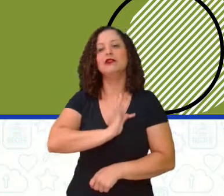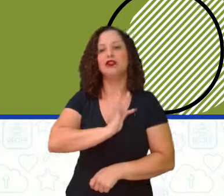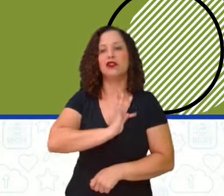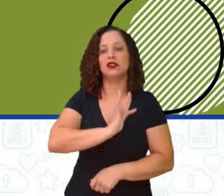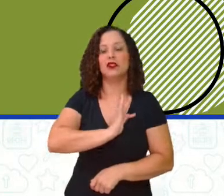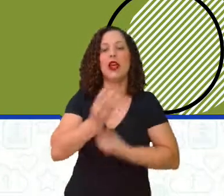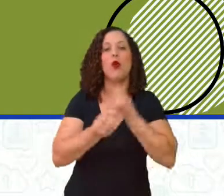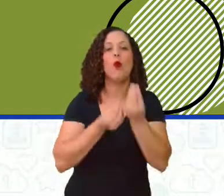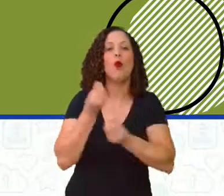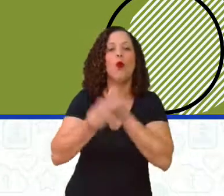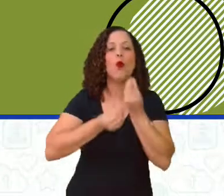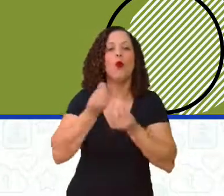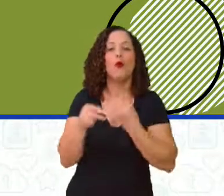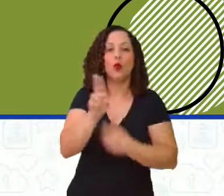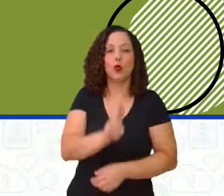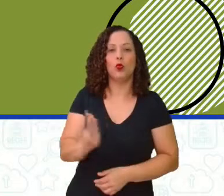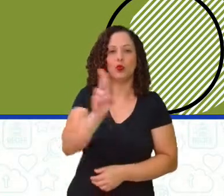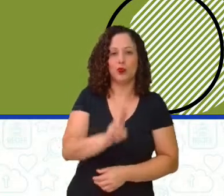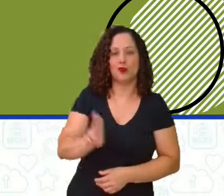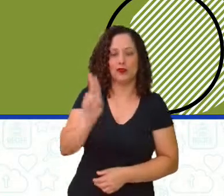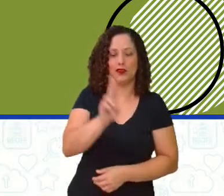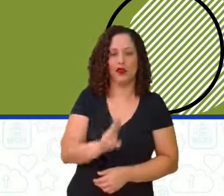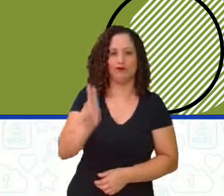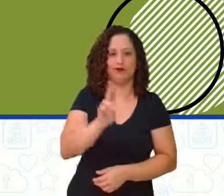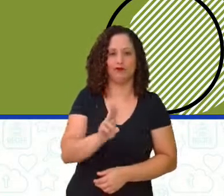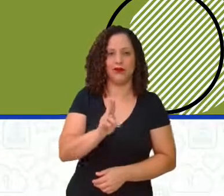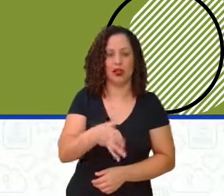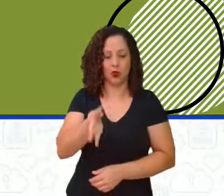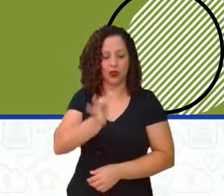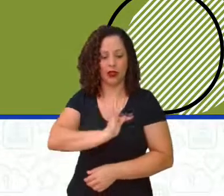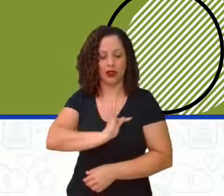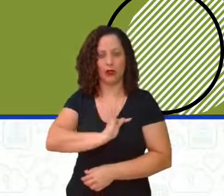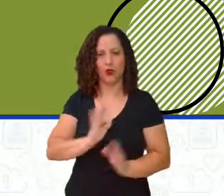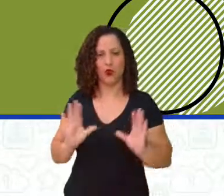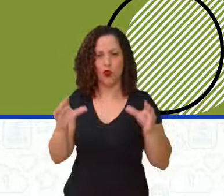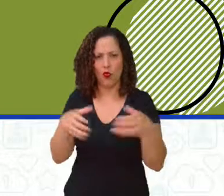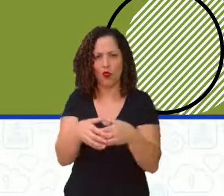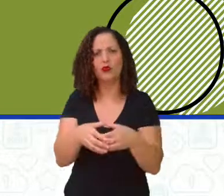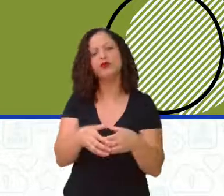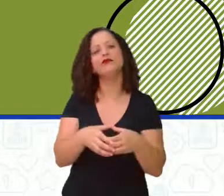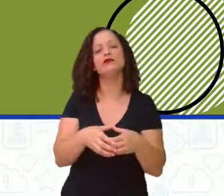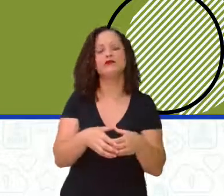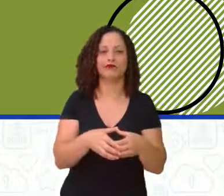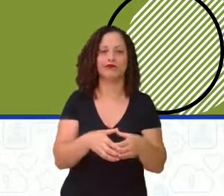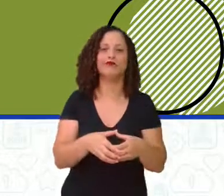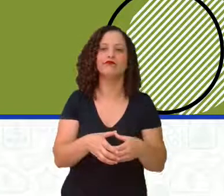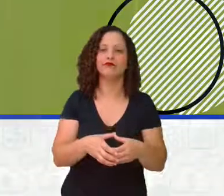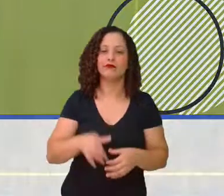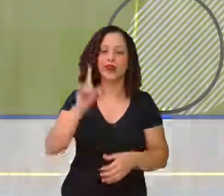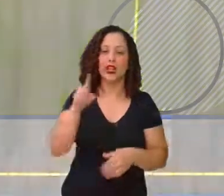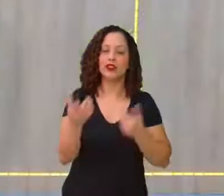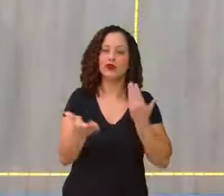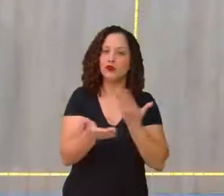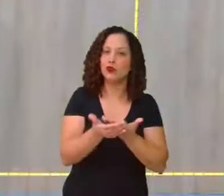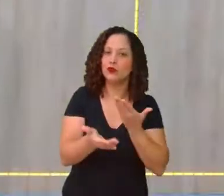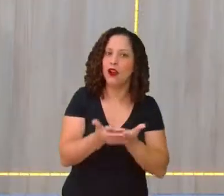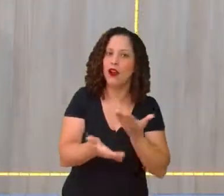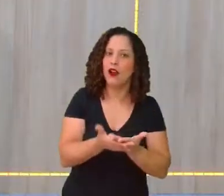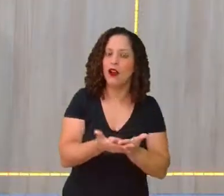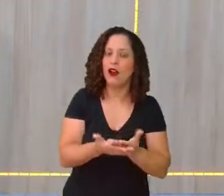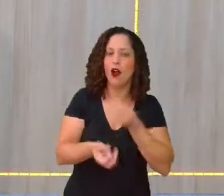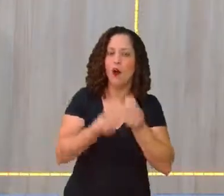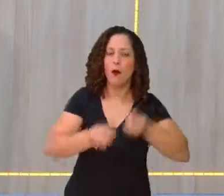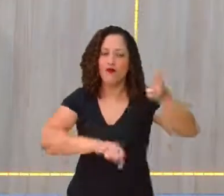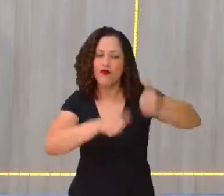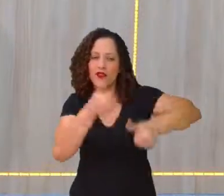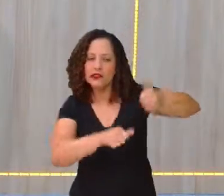a forma com que o atleta, o seu técnico, né, a equipe ali toda junta, estuda o seu